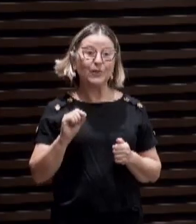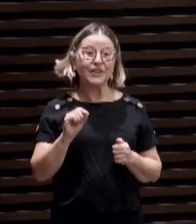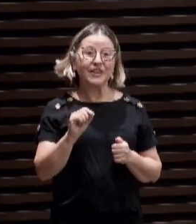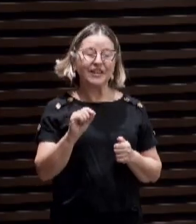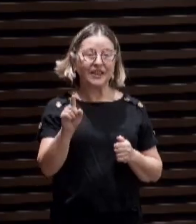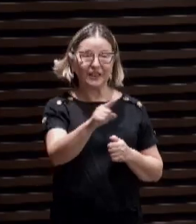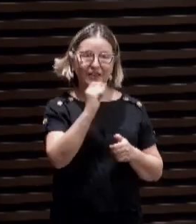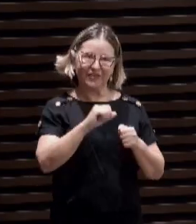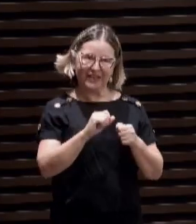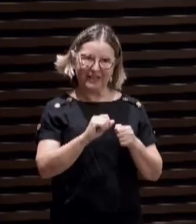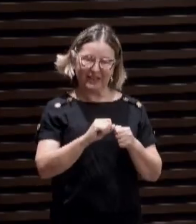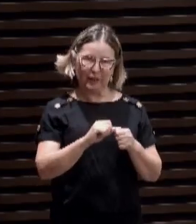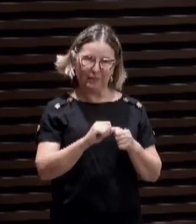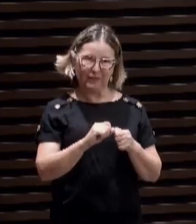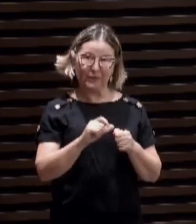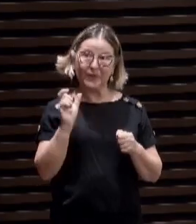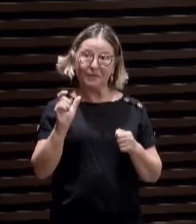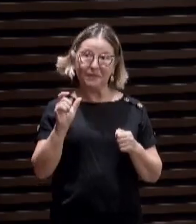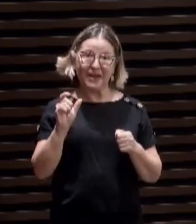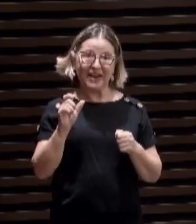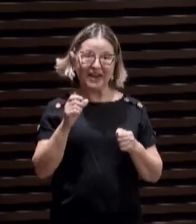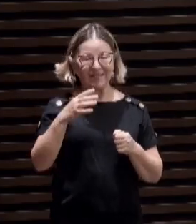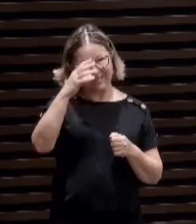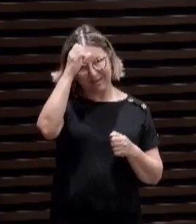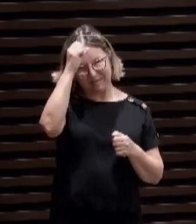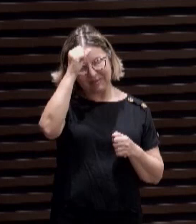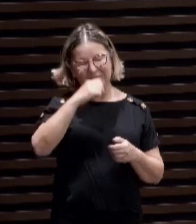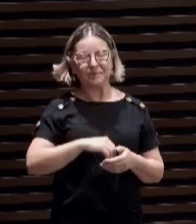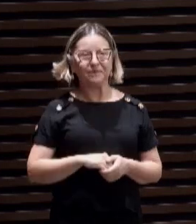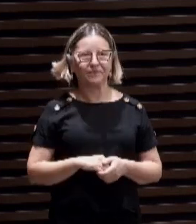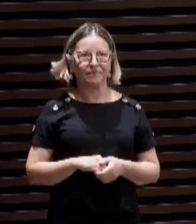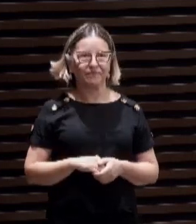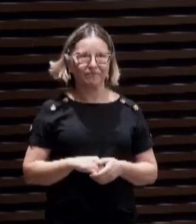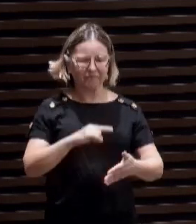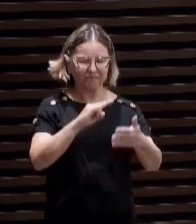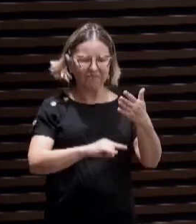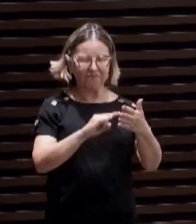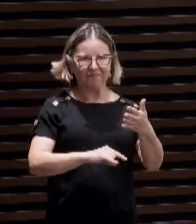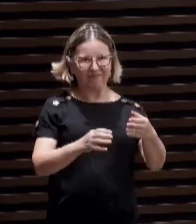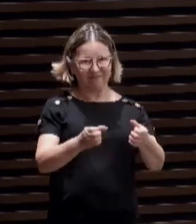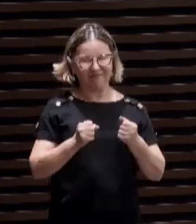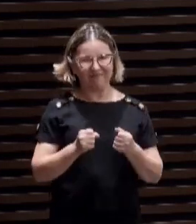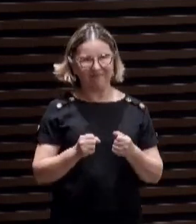Então eu convido você a pegar o seu boletim. Nós vamos mais uma vez na dependência do Senhor,